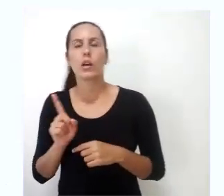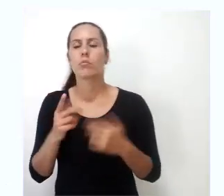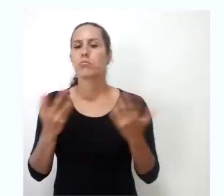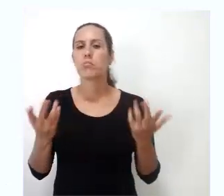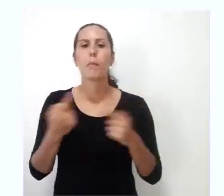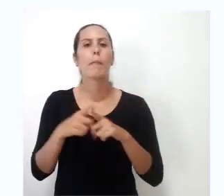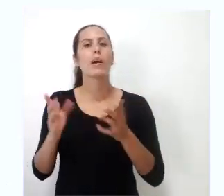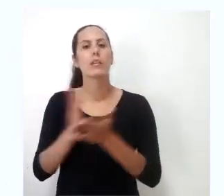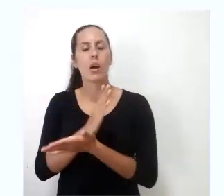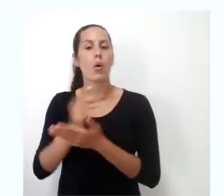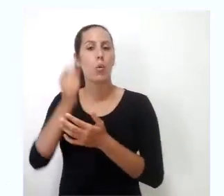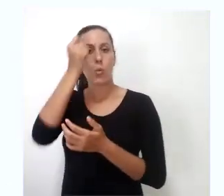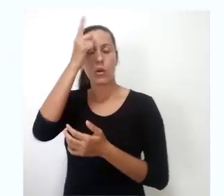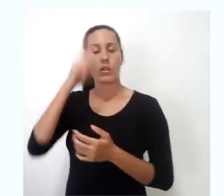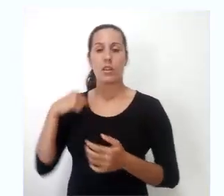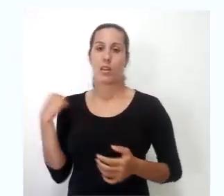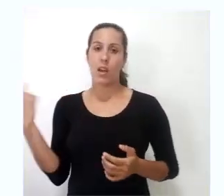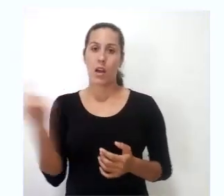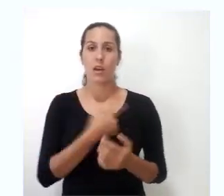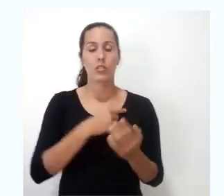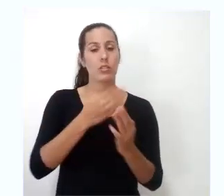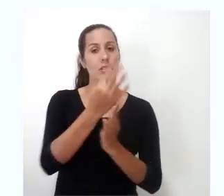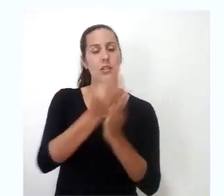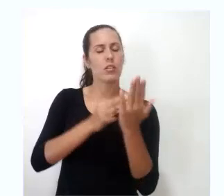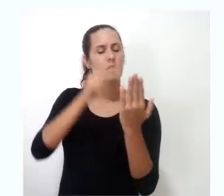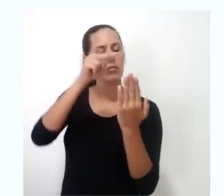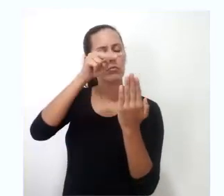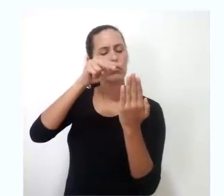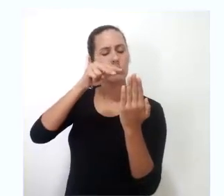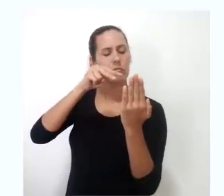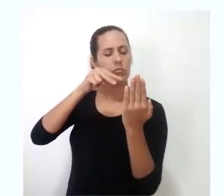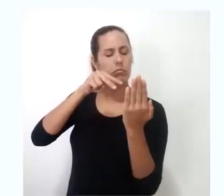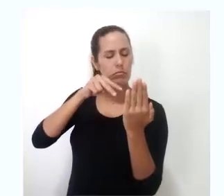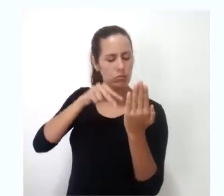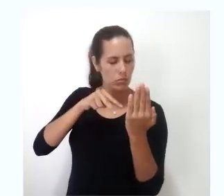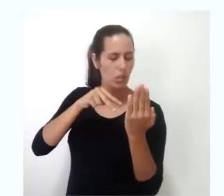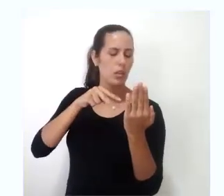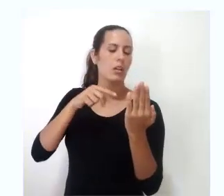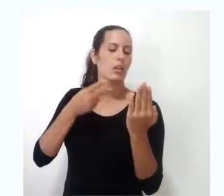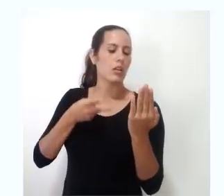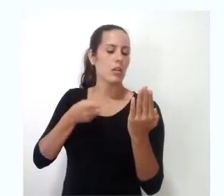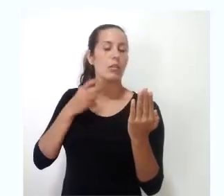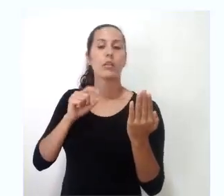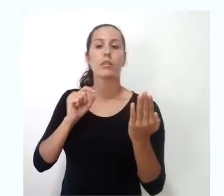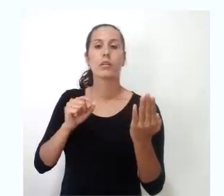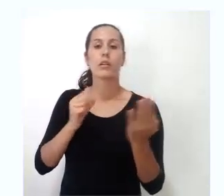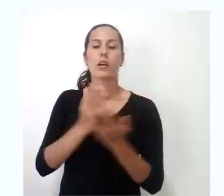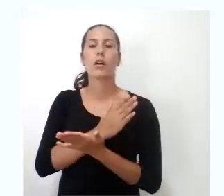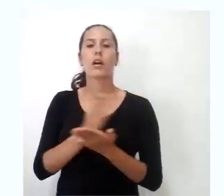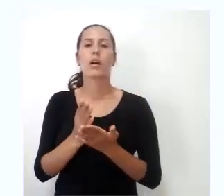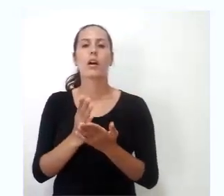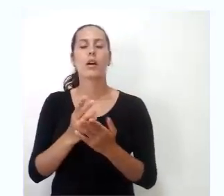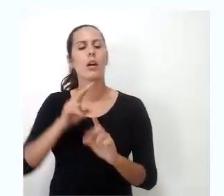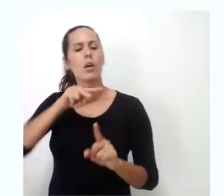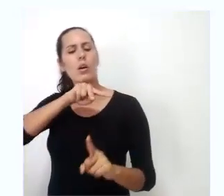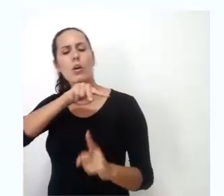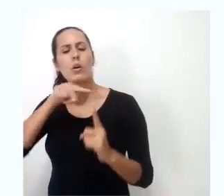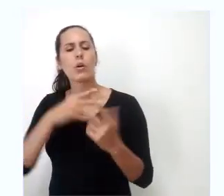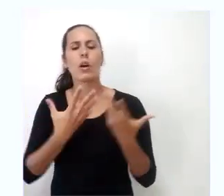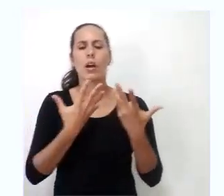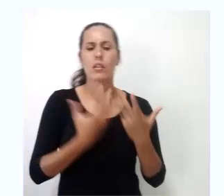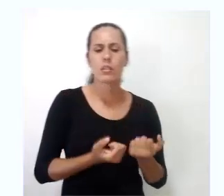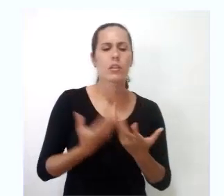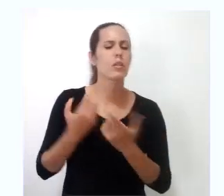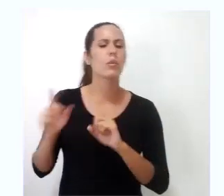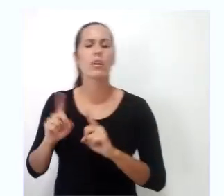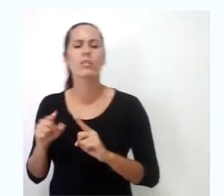há ideias em que nós, quando lermos um texto, quando vamos ler um texto, vamos ver qual a posição do autor,